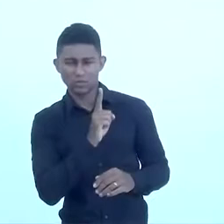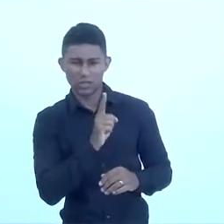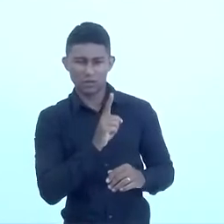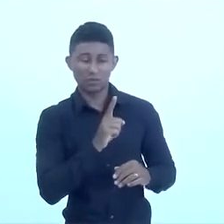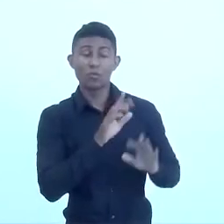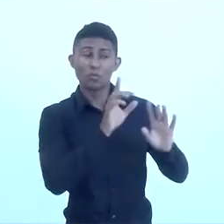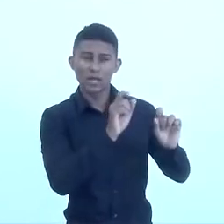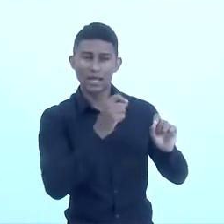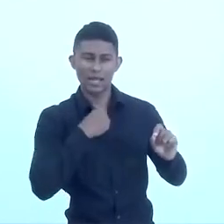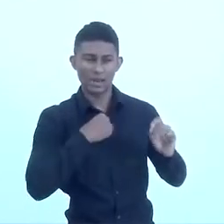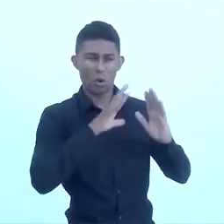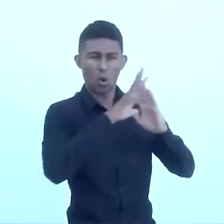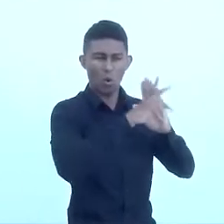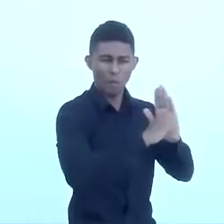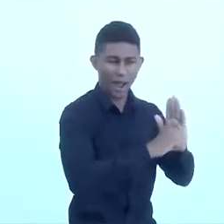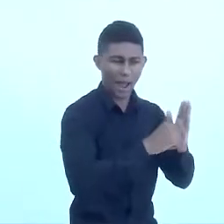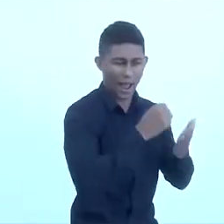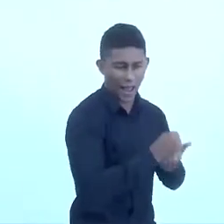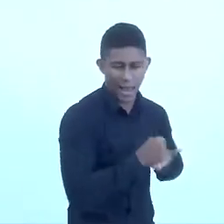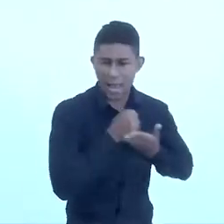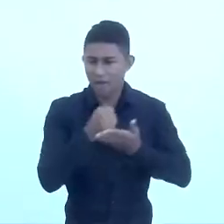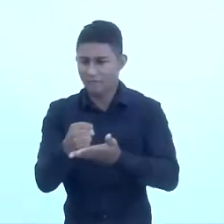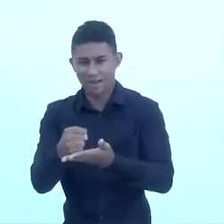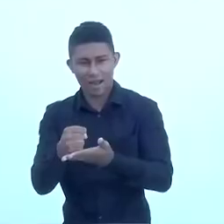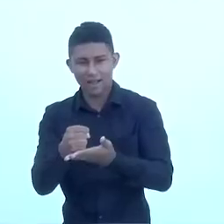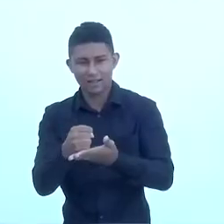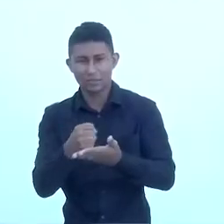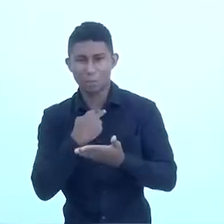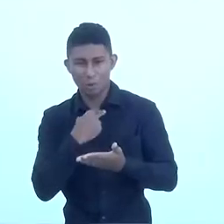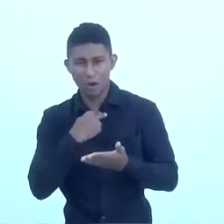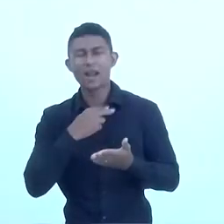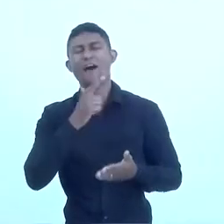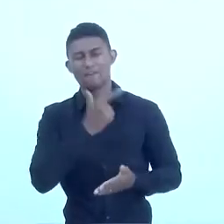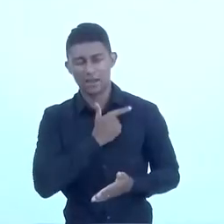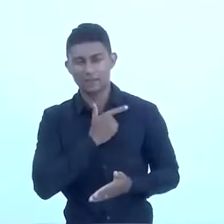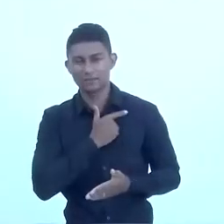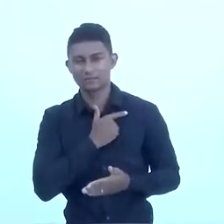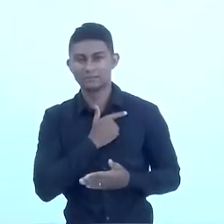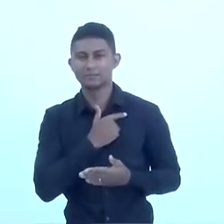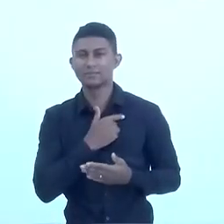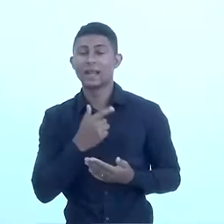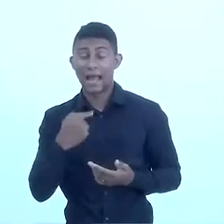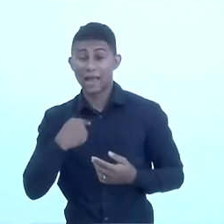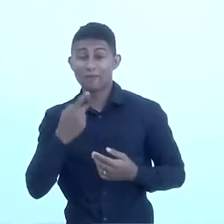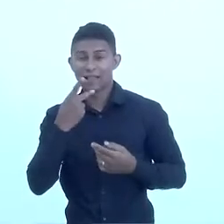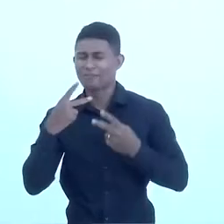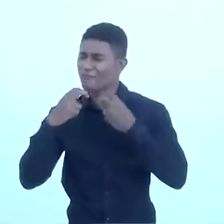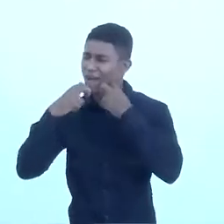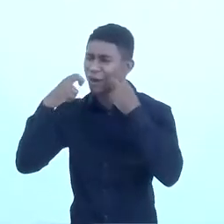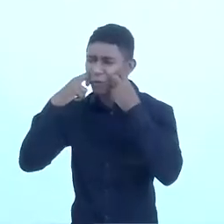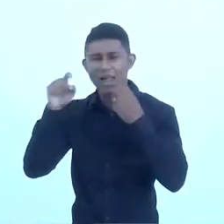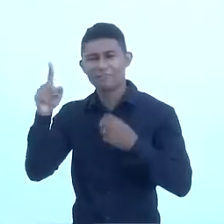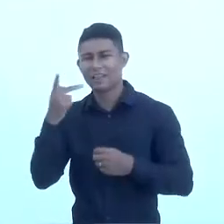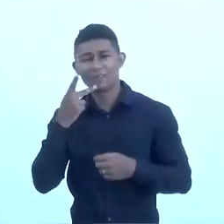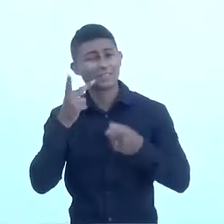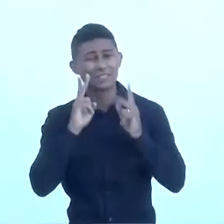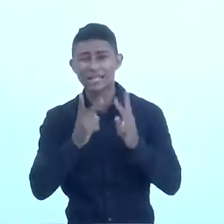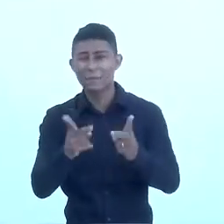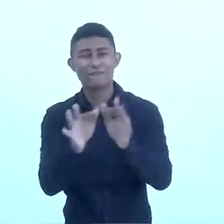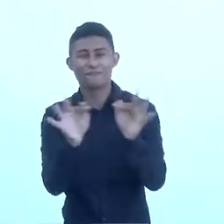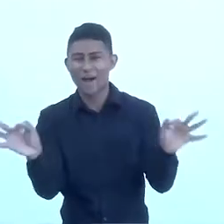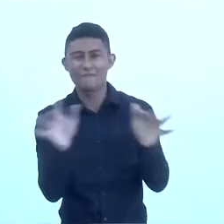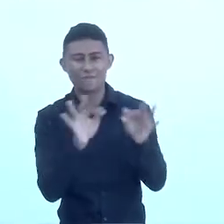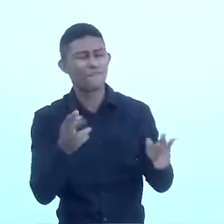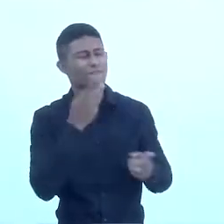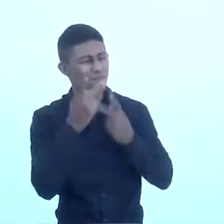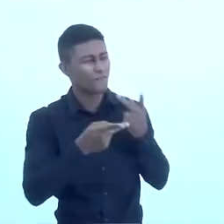poder carregar. Por isso. Ela falava vergonha. Passando... Vergonha é roubar. Eu, ai, vó, tô com vergonha. Ah, não sei que vergonha. Ih, menina, vergonha é roubar e não poder